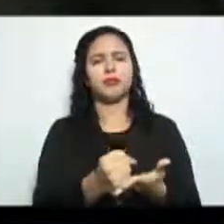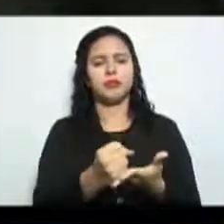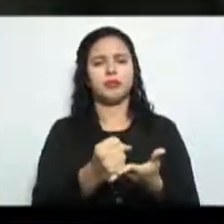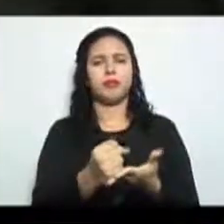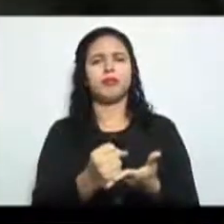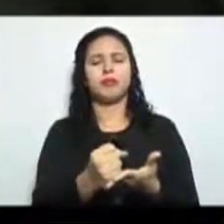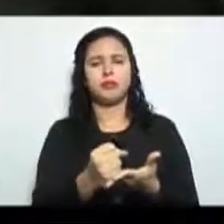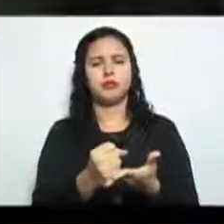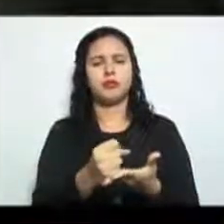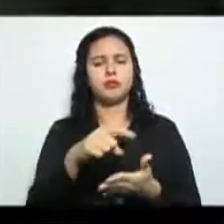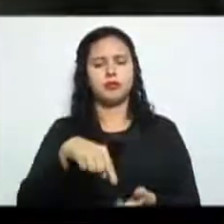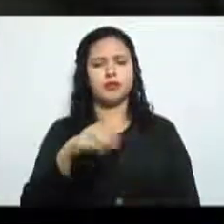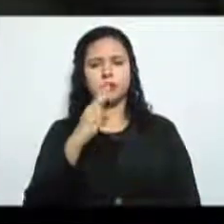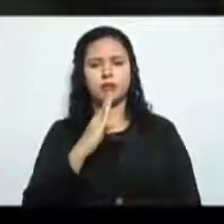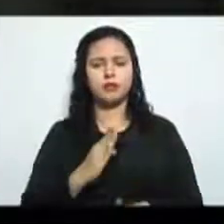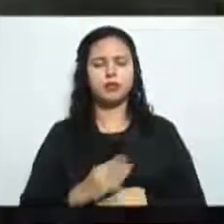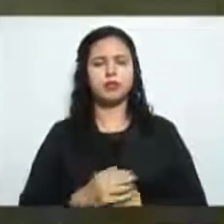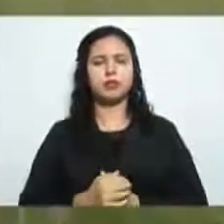reforma agrária no Brasil.